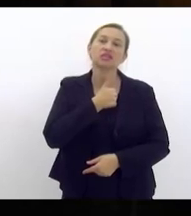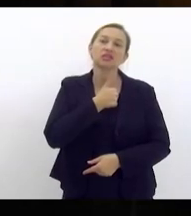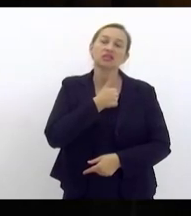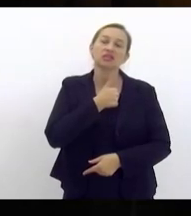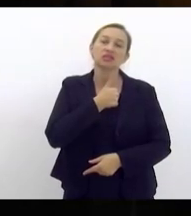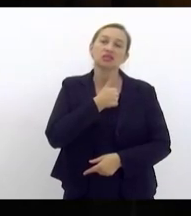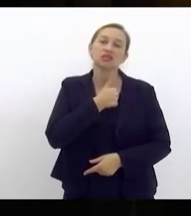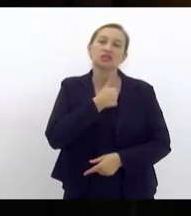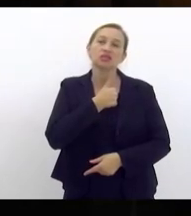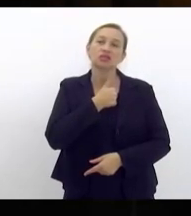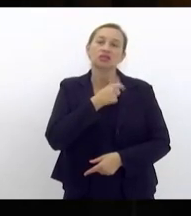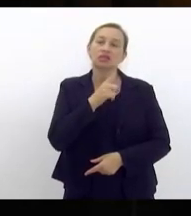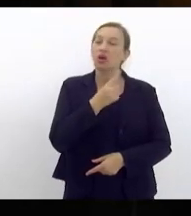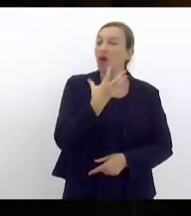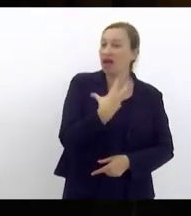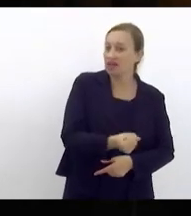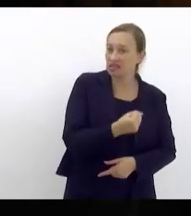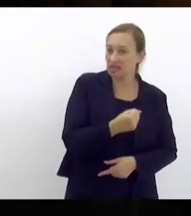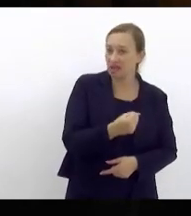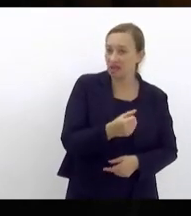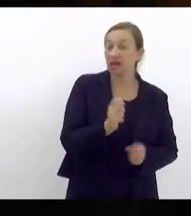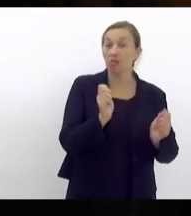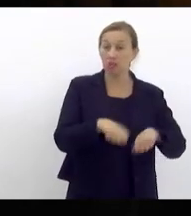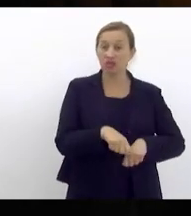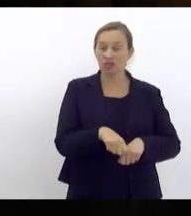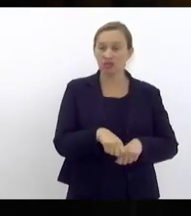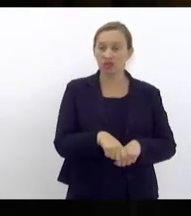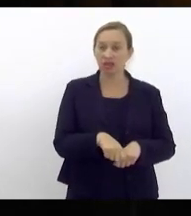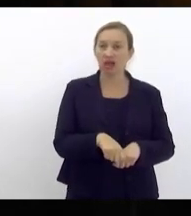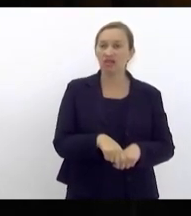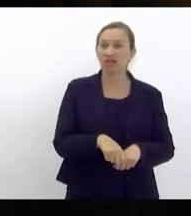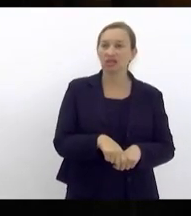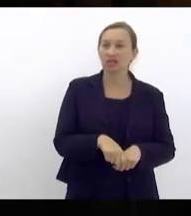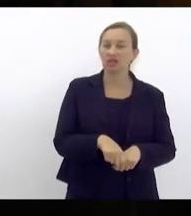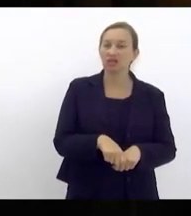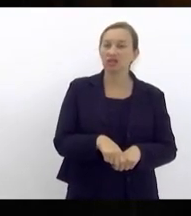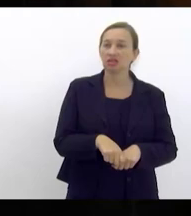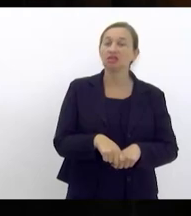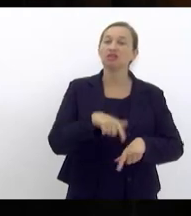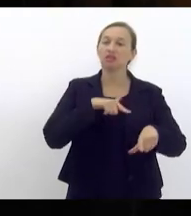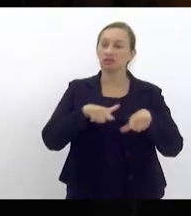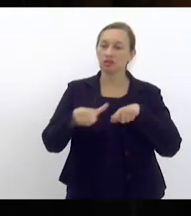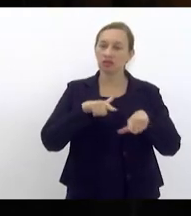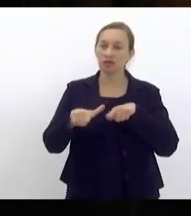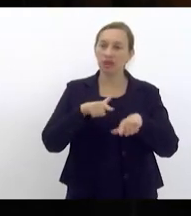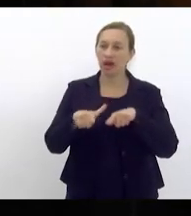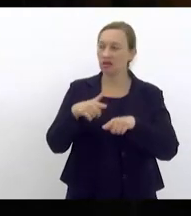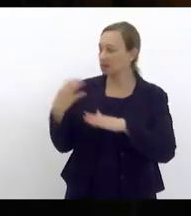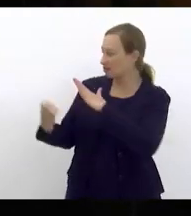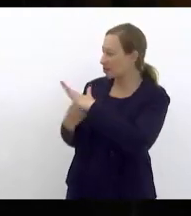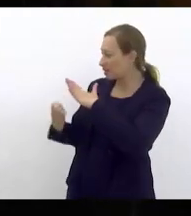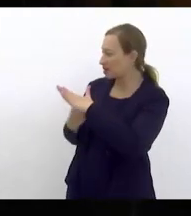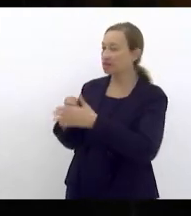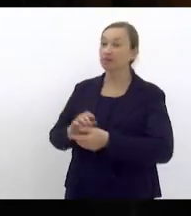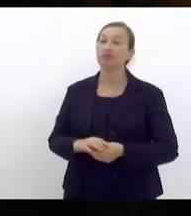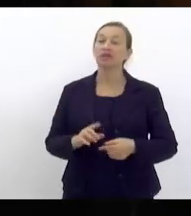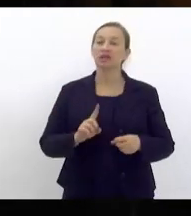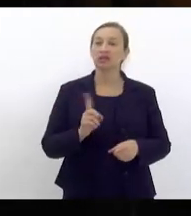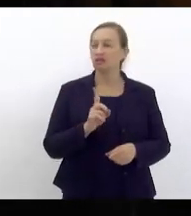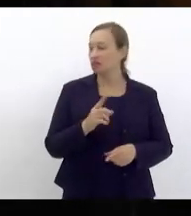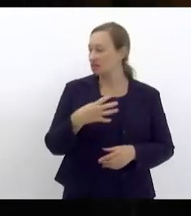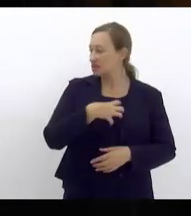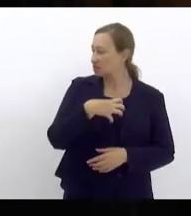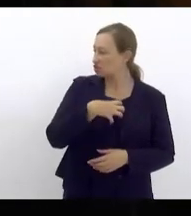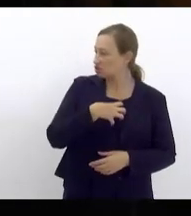inviabilizadas na possibilidade de receber enfim de ser empregada naquela determinada empresa Então nesse sentido